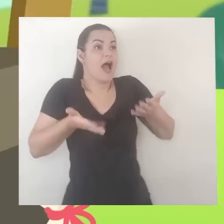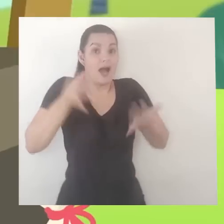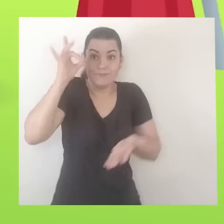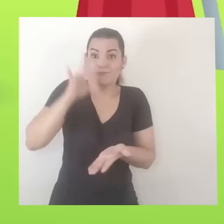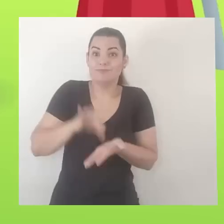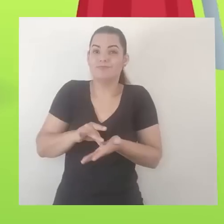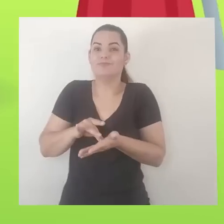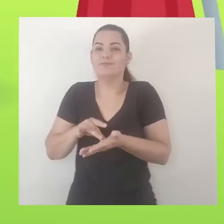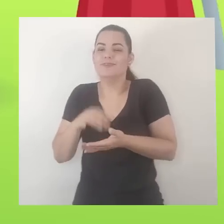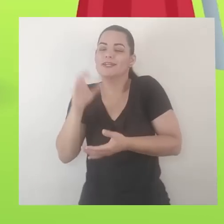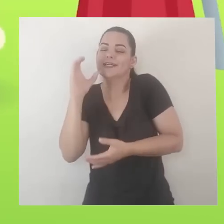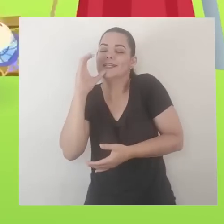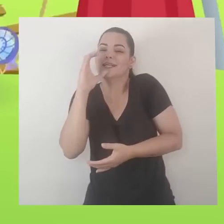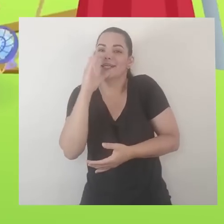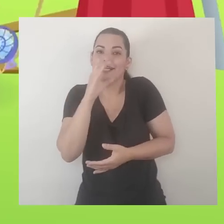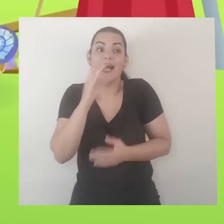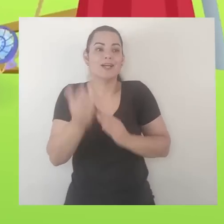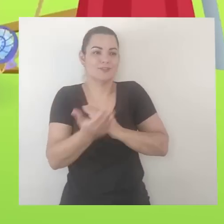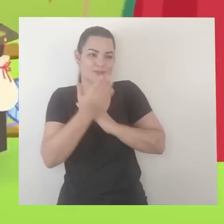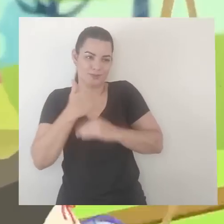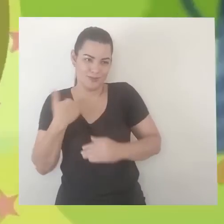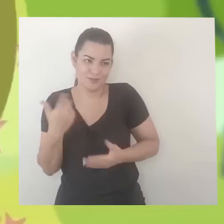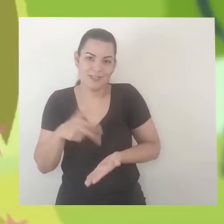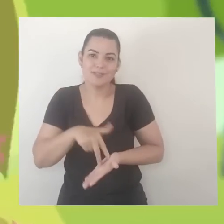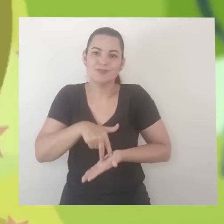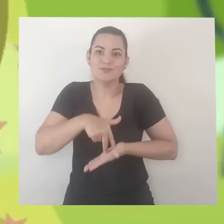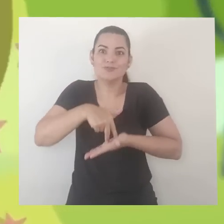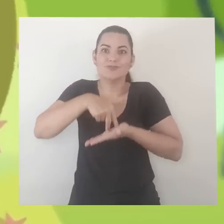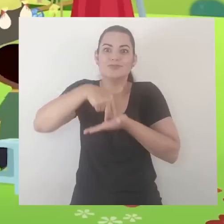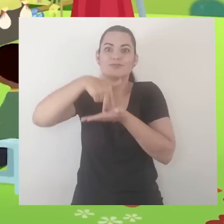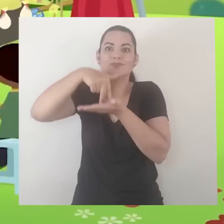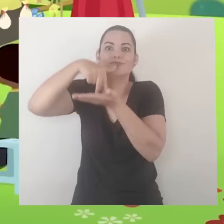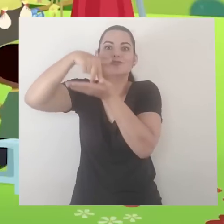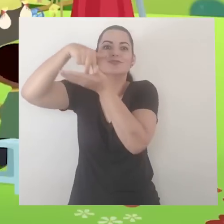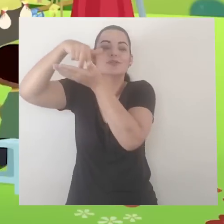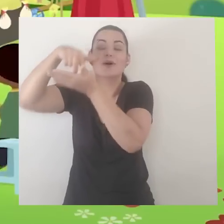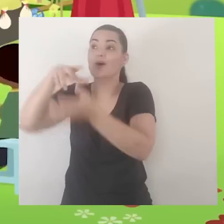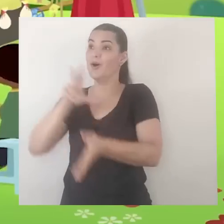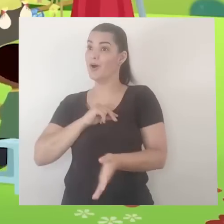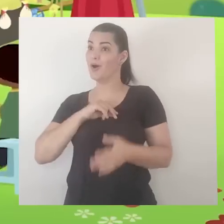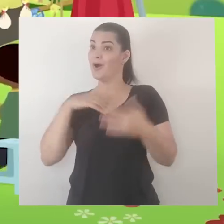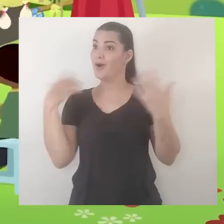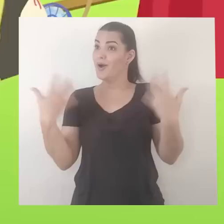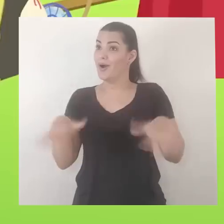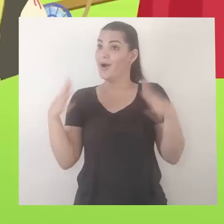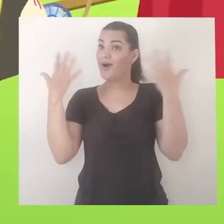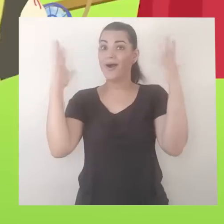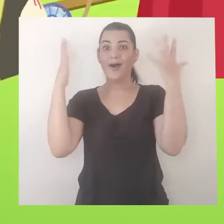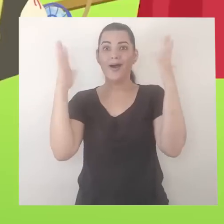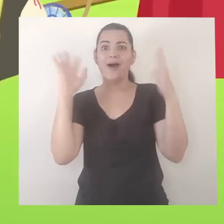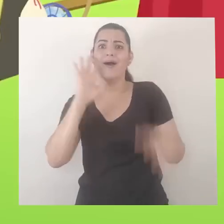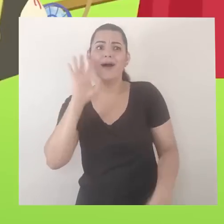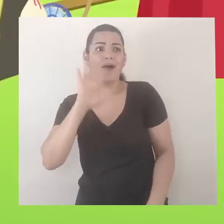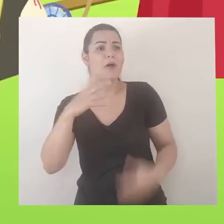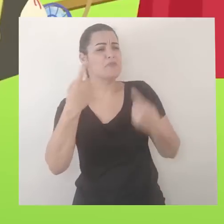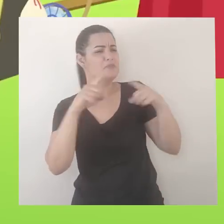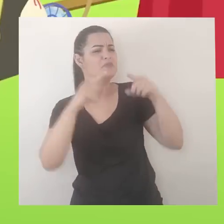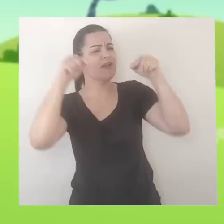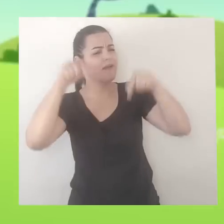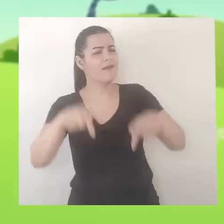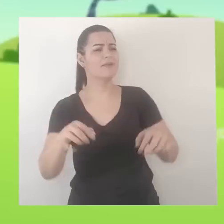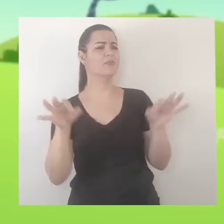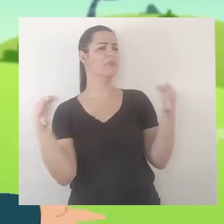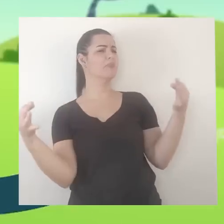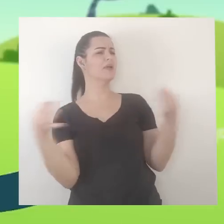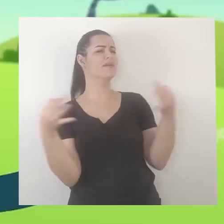quente que levanta a gente. Isso foi incrível! Essa música é